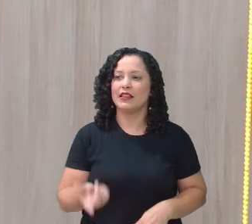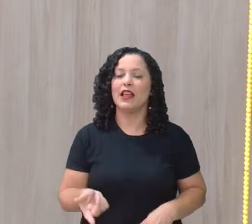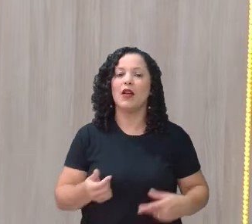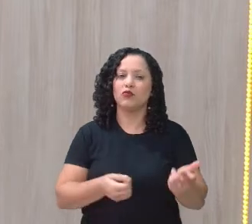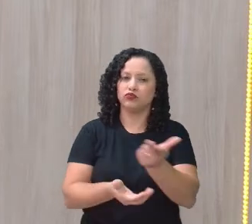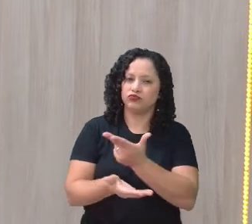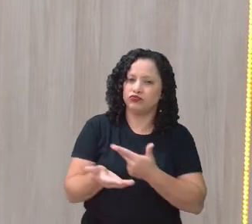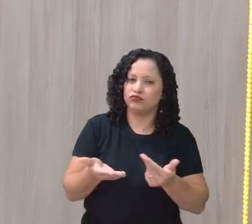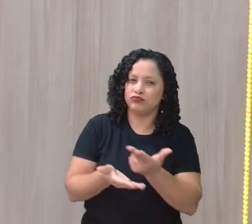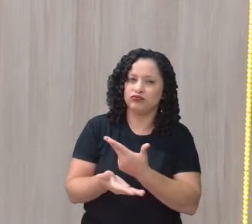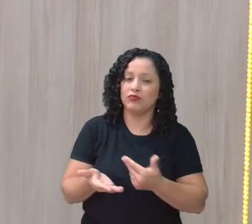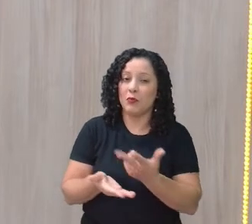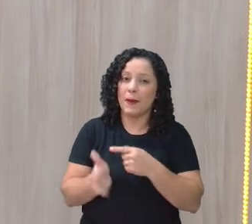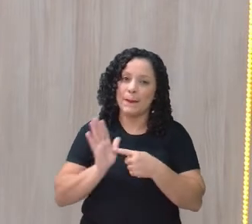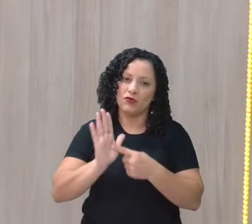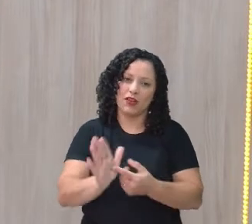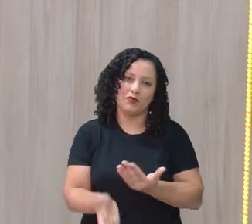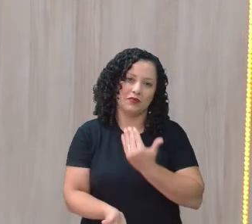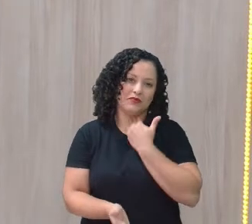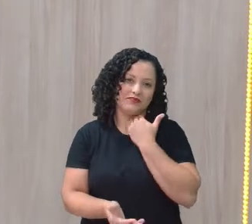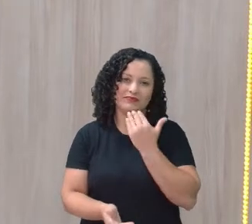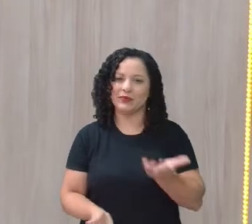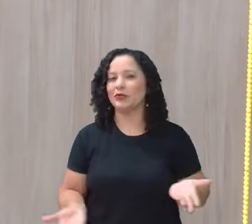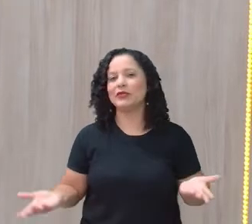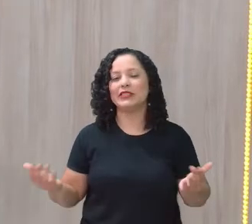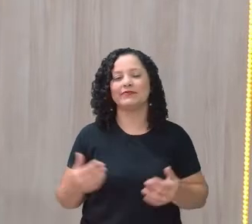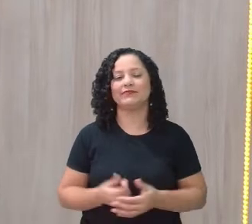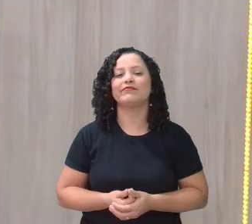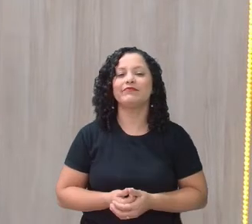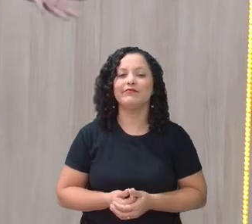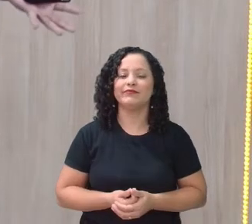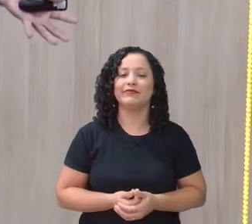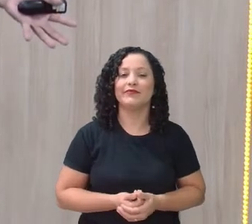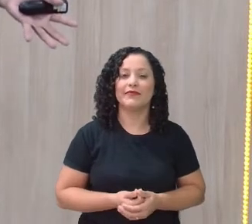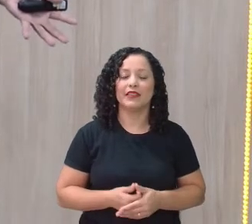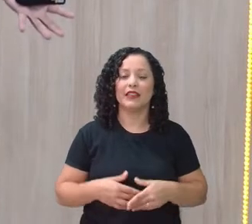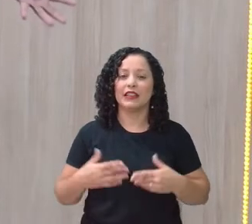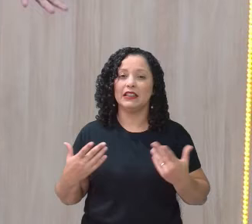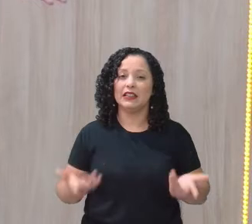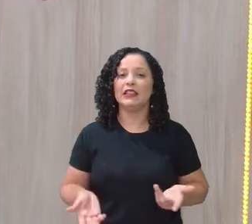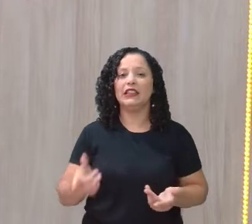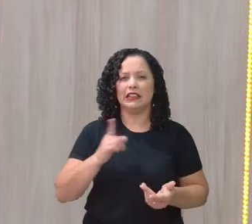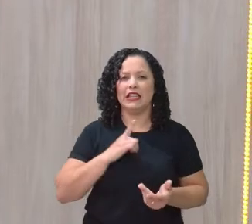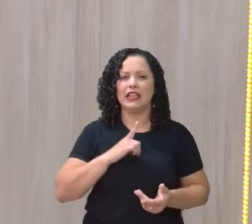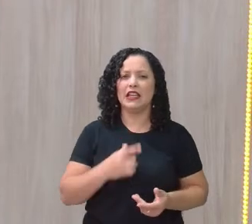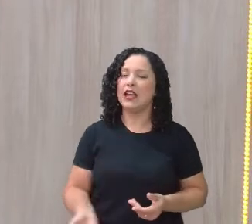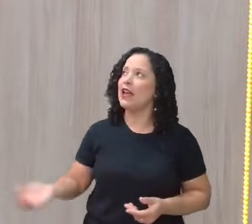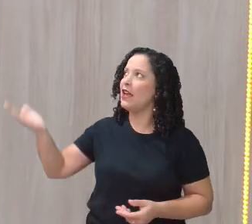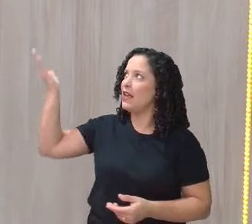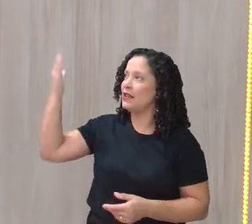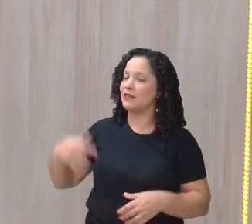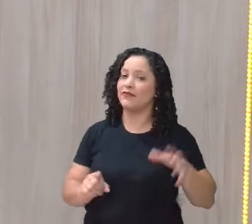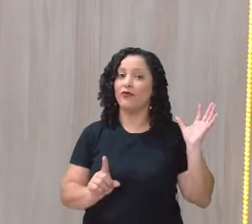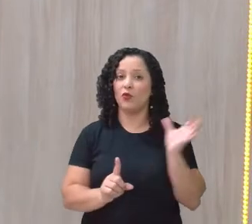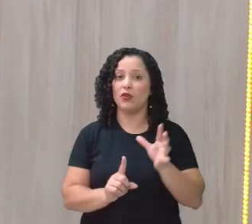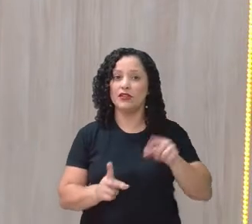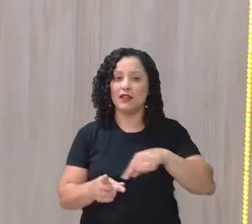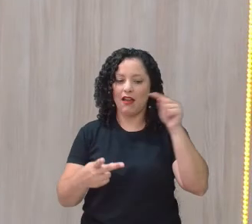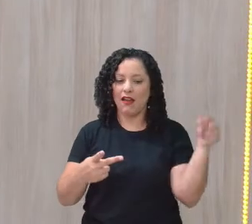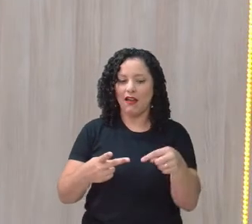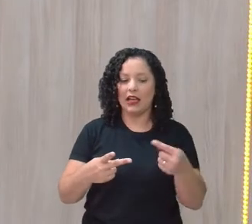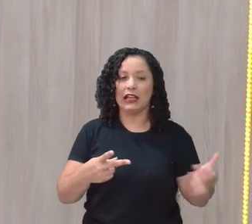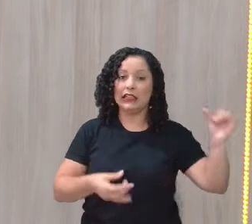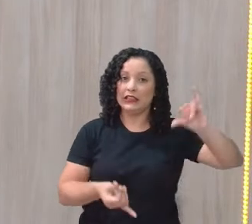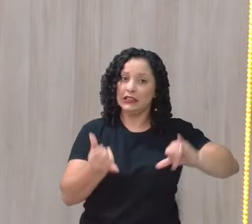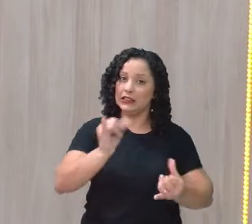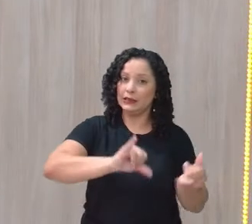e estalactites, que vão se encontrar também por ações aí desse intemperismo químico,